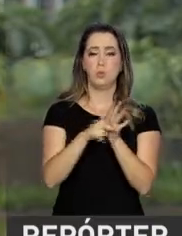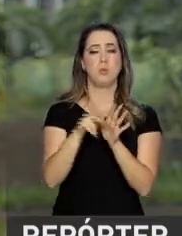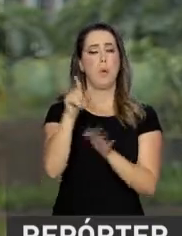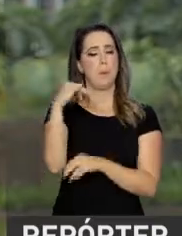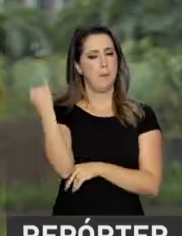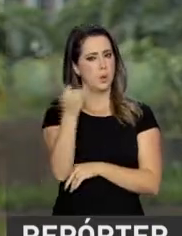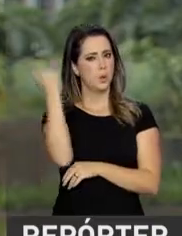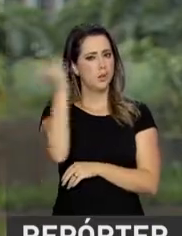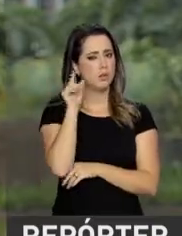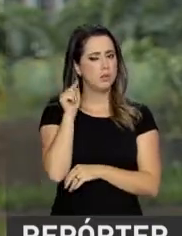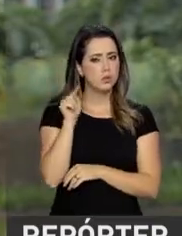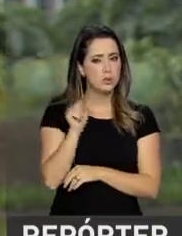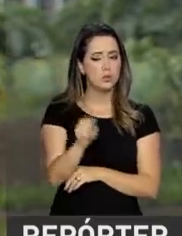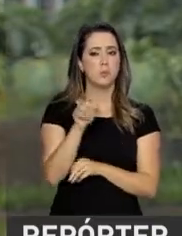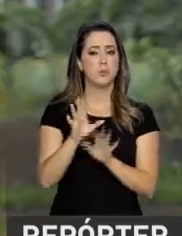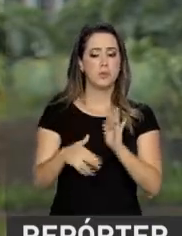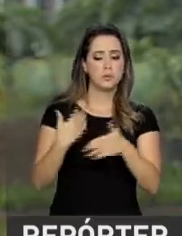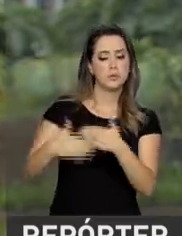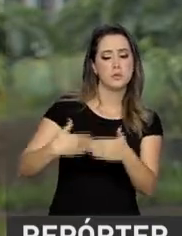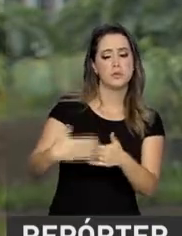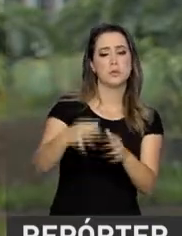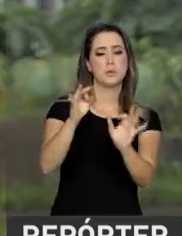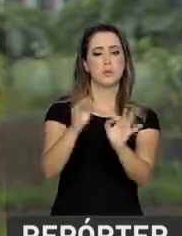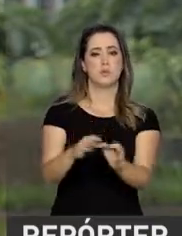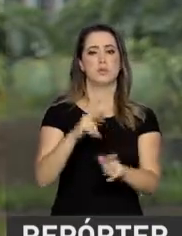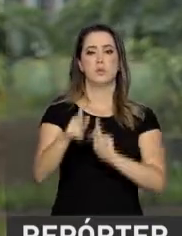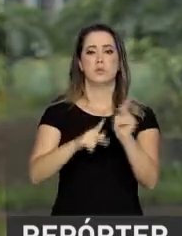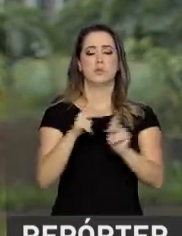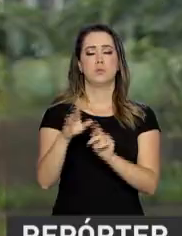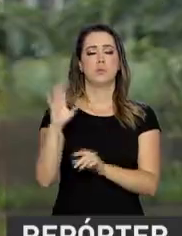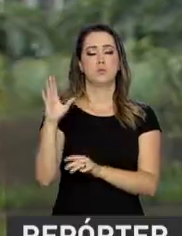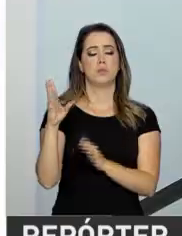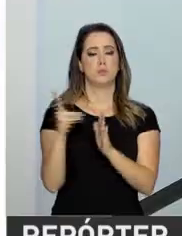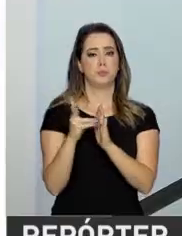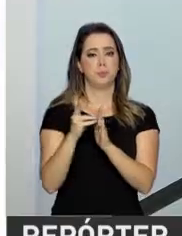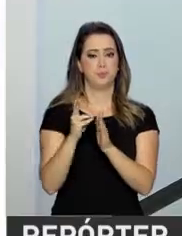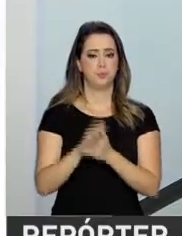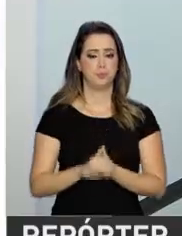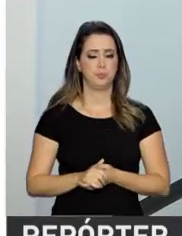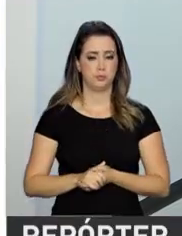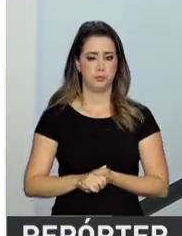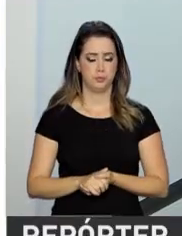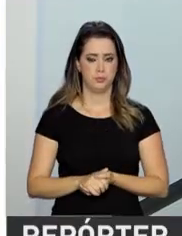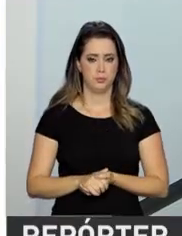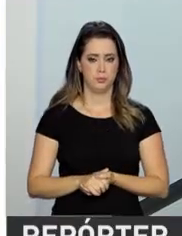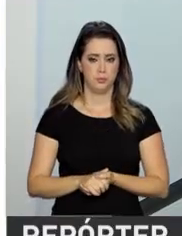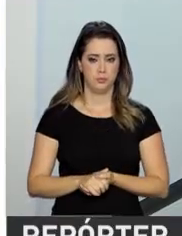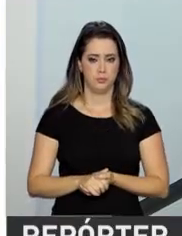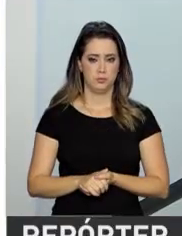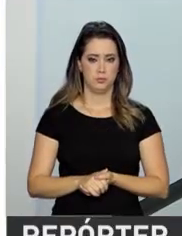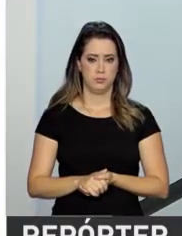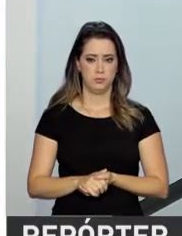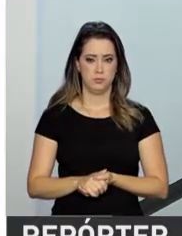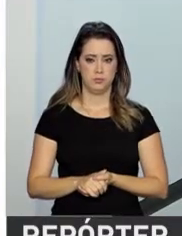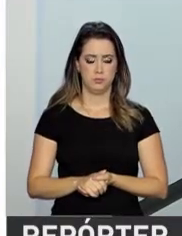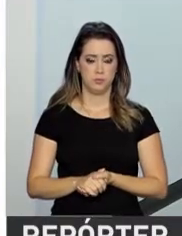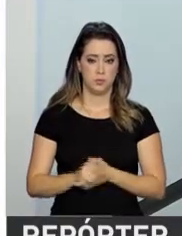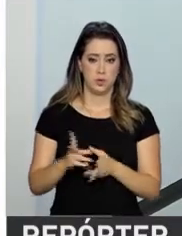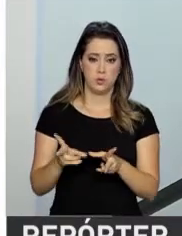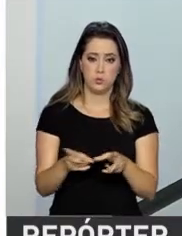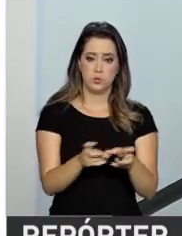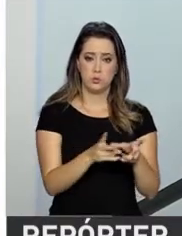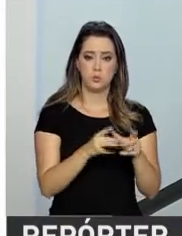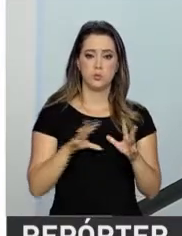para o desenvolvimento sustentável dos povos indígenas observa em todas as populações indígenas